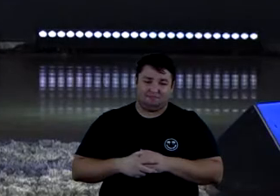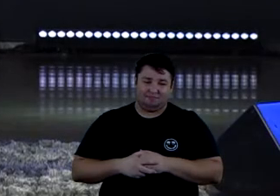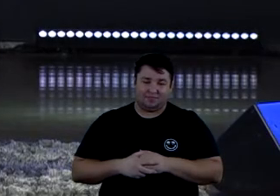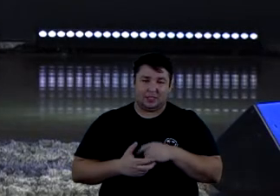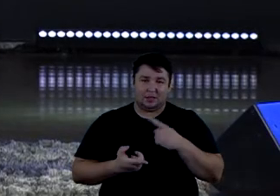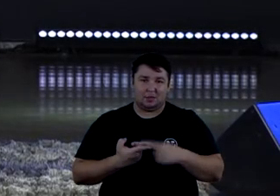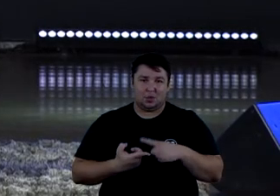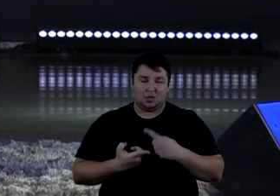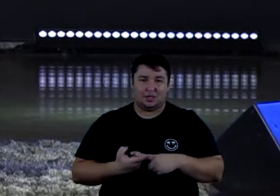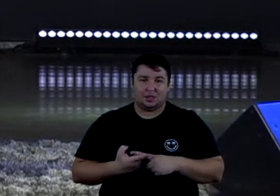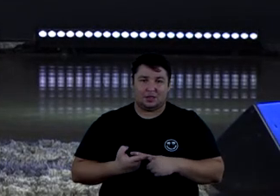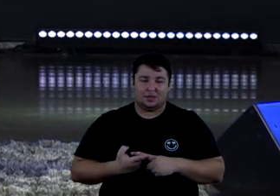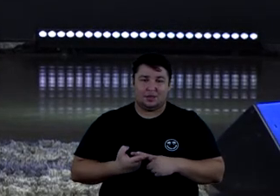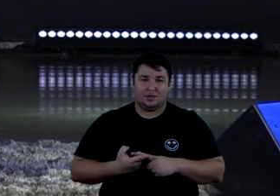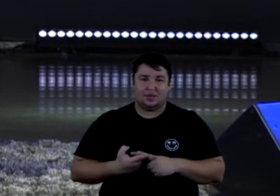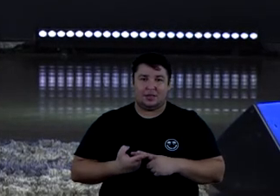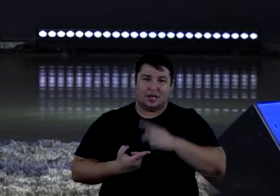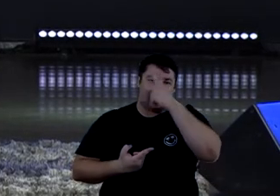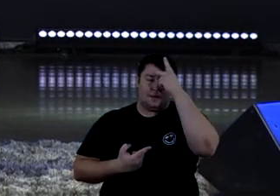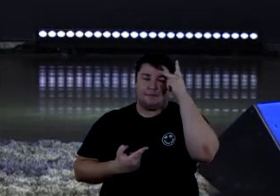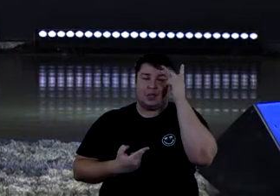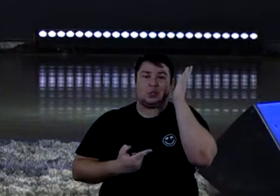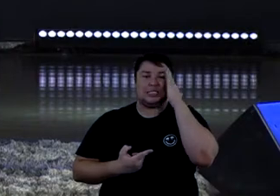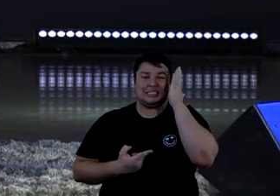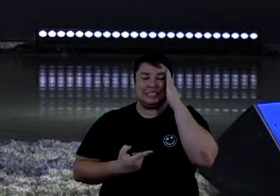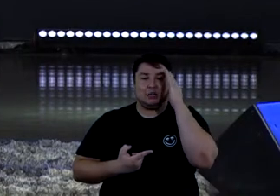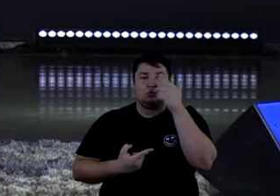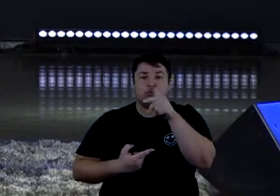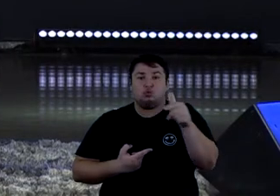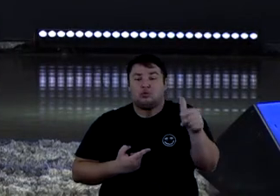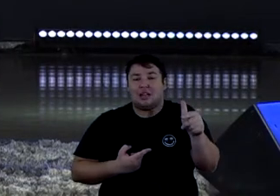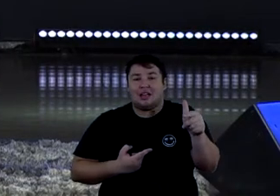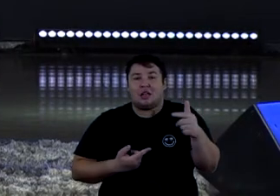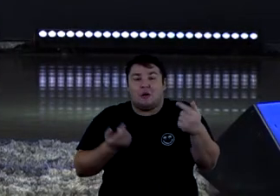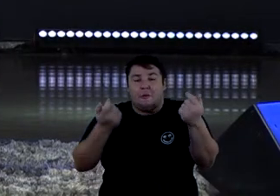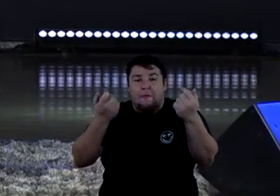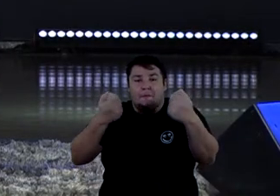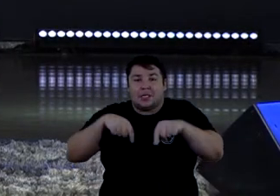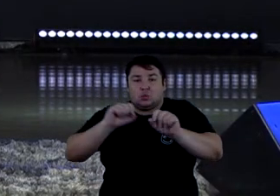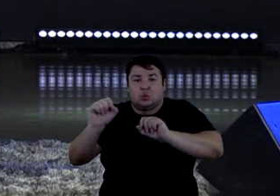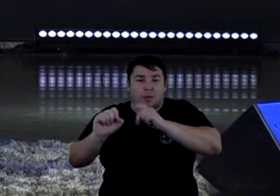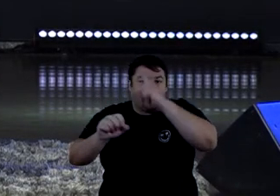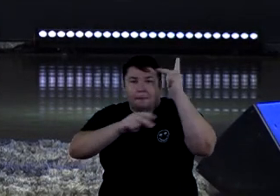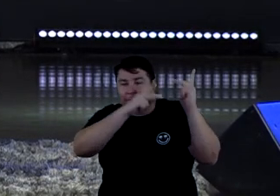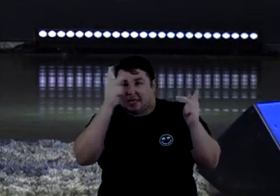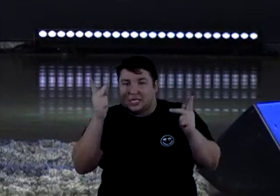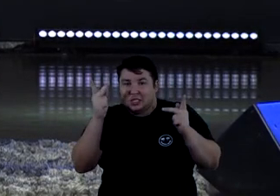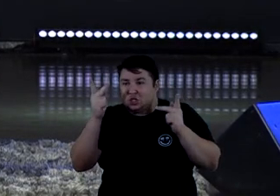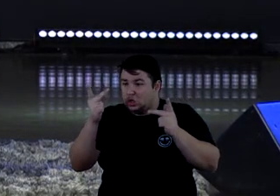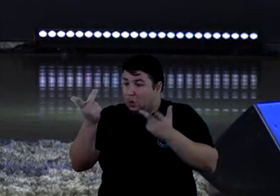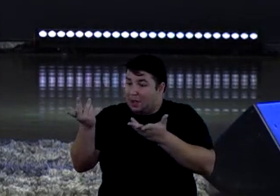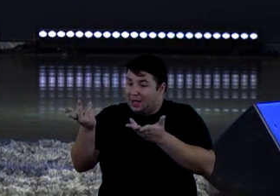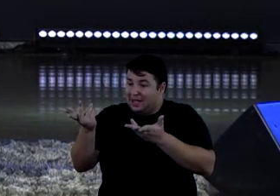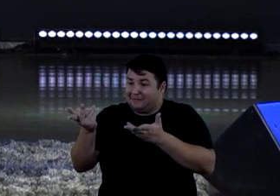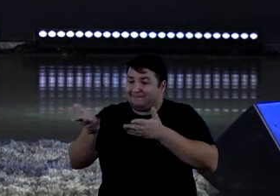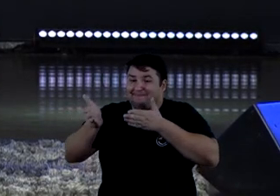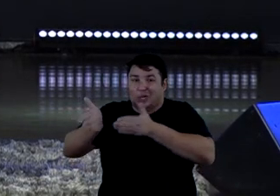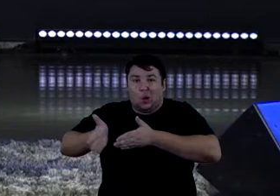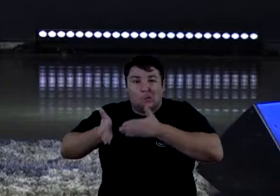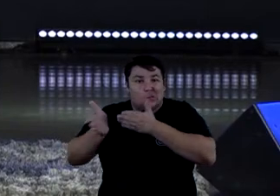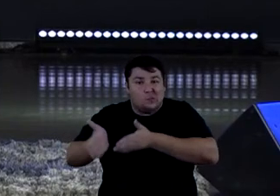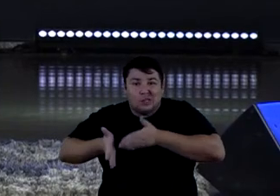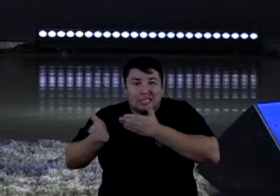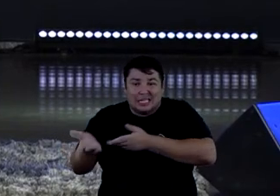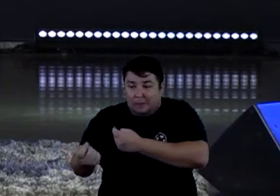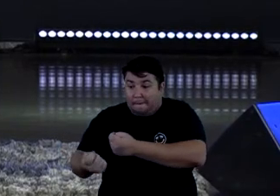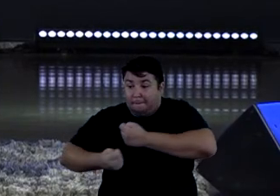Por quê? Porque a pessoa não tem entendimento, então ela precisa de alguém conduzindo, de alguém segurando. Só